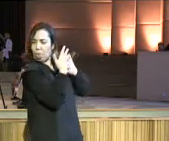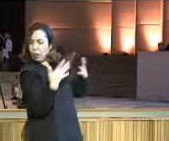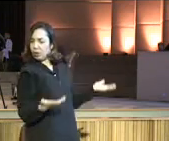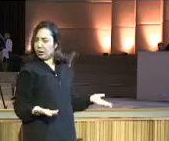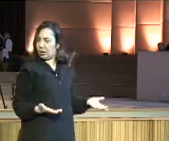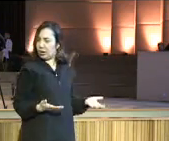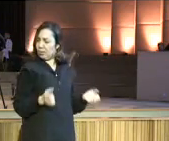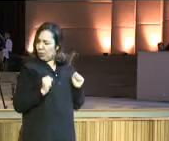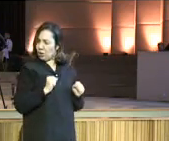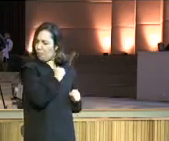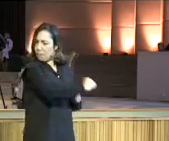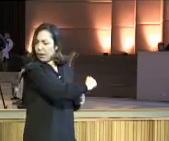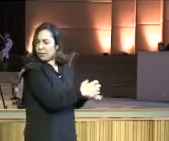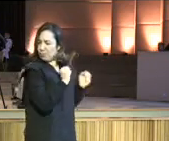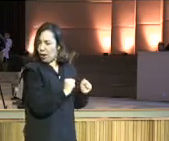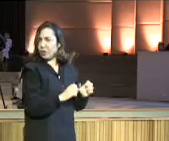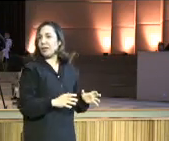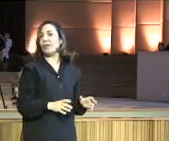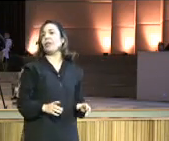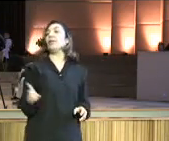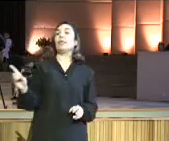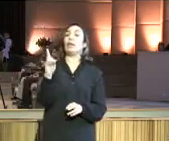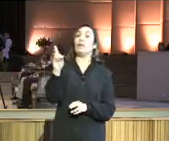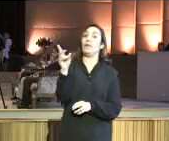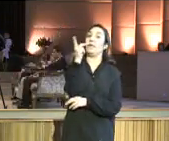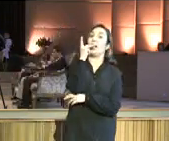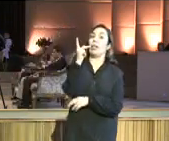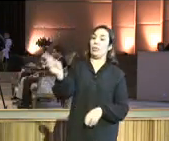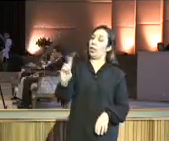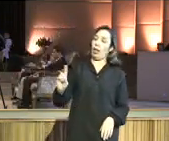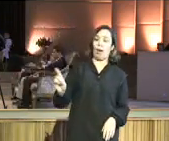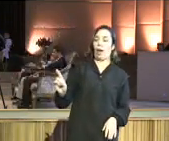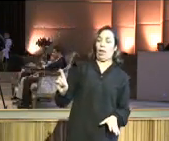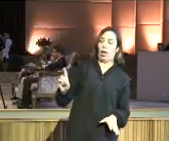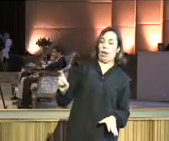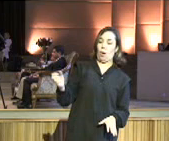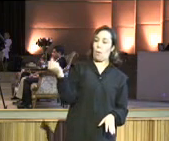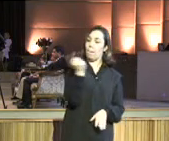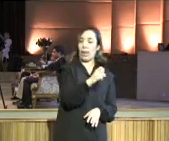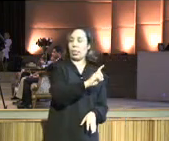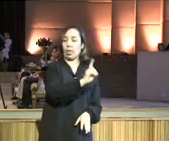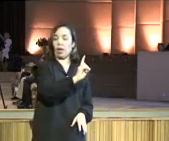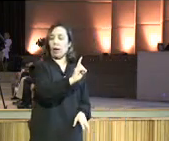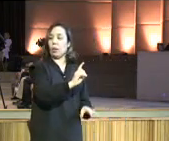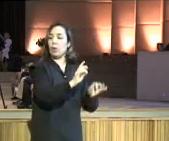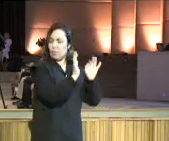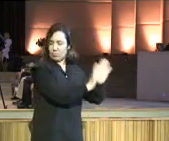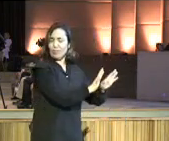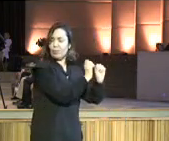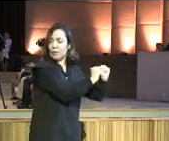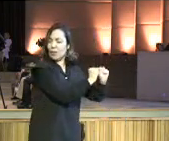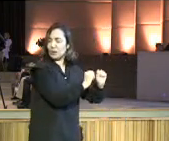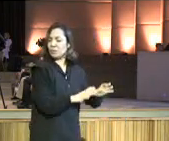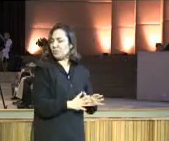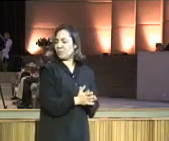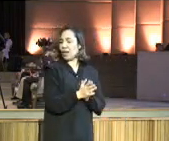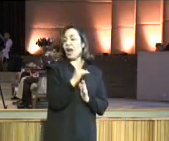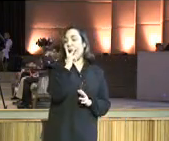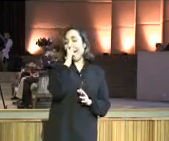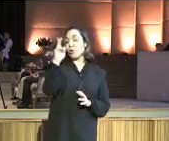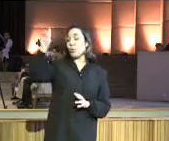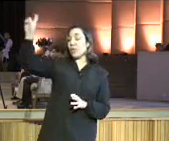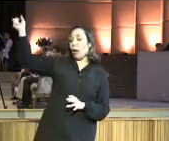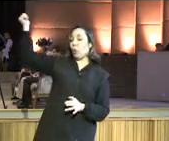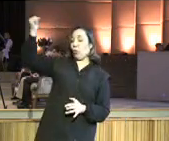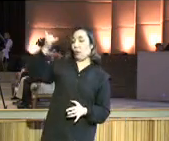Porque se isso está acontecendo na minha vida, é porque Deus tem alguma coisa para mim, para